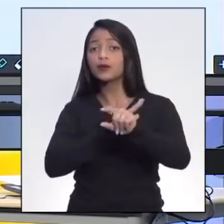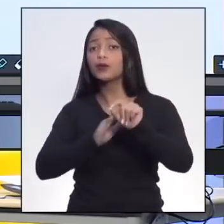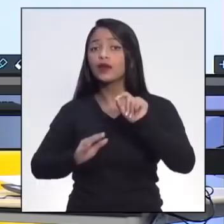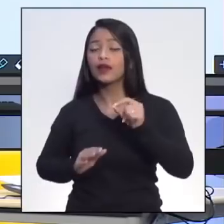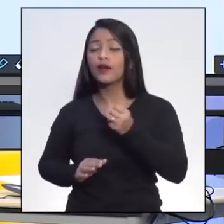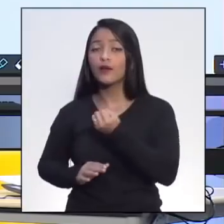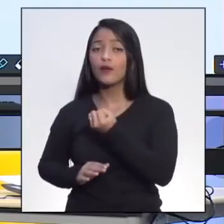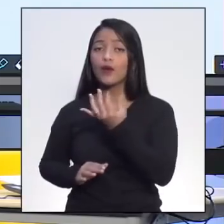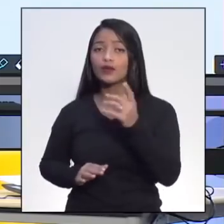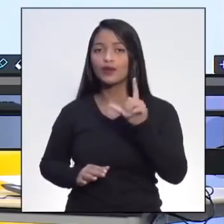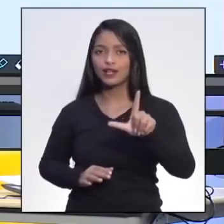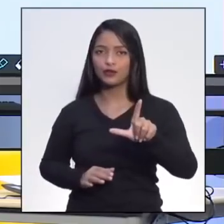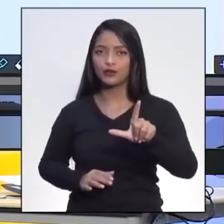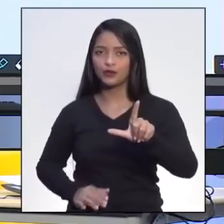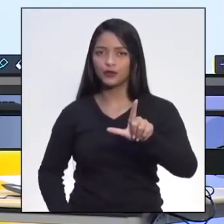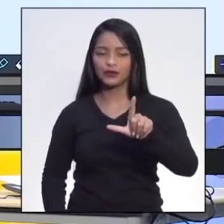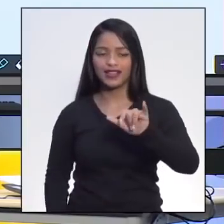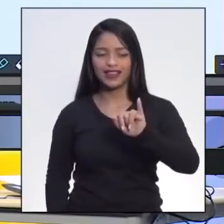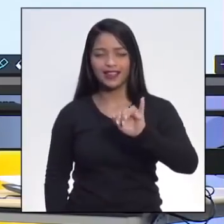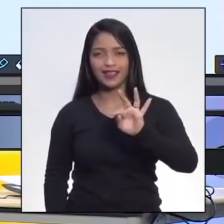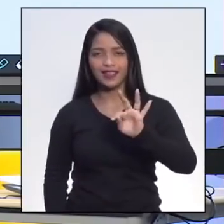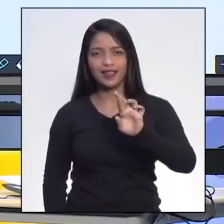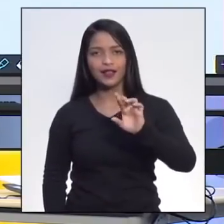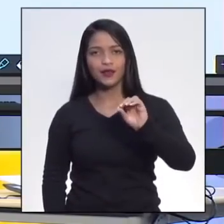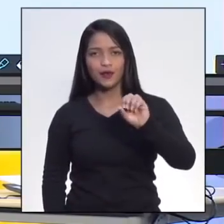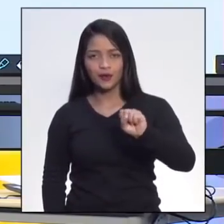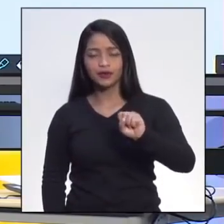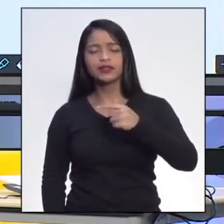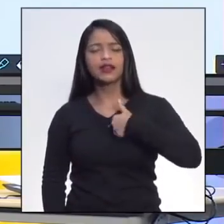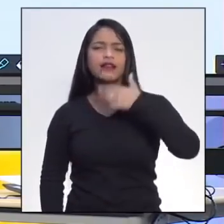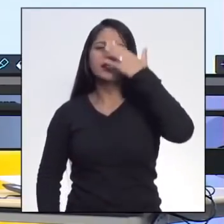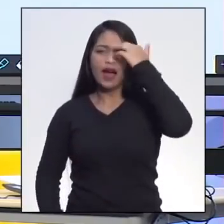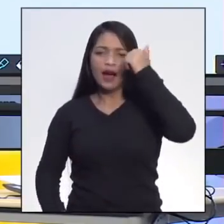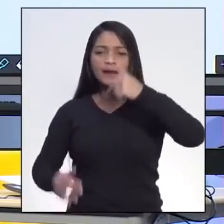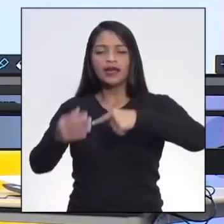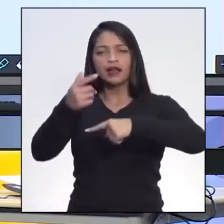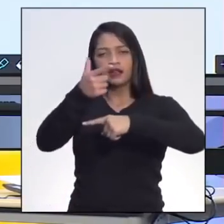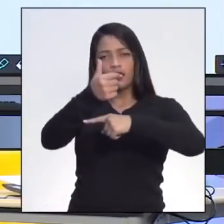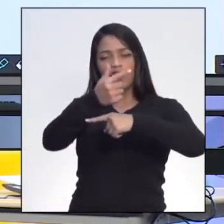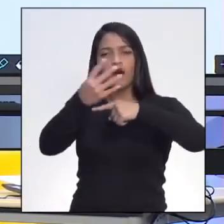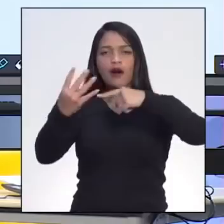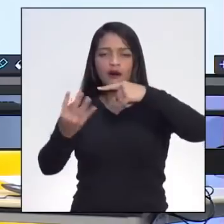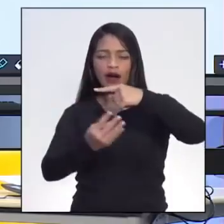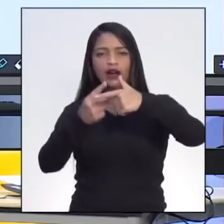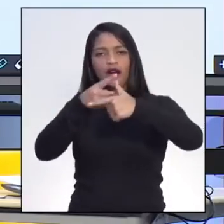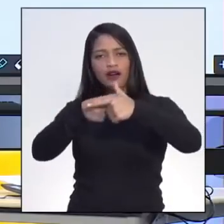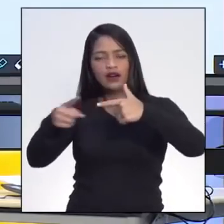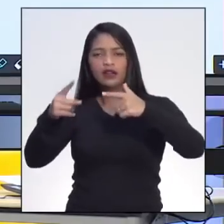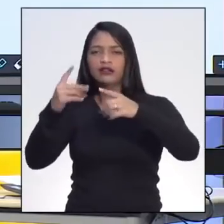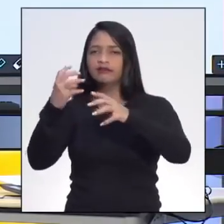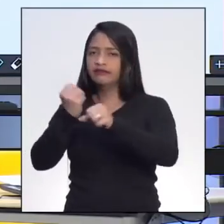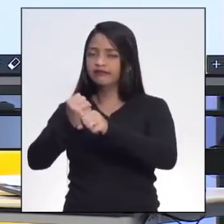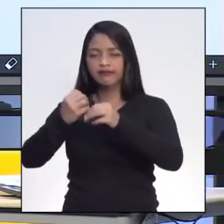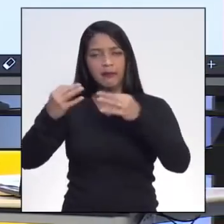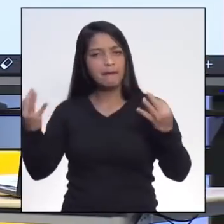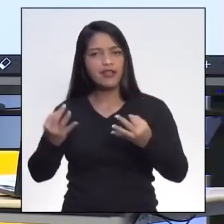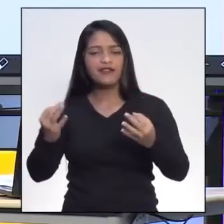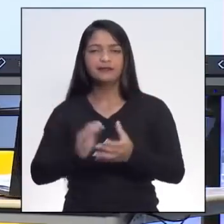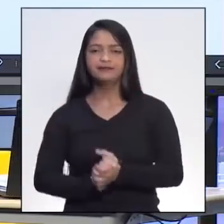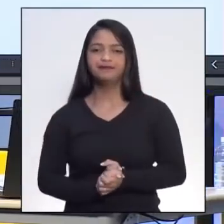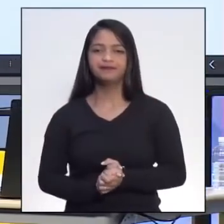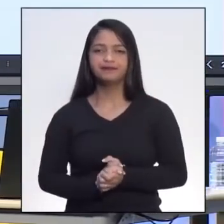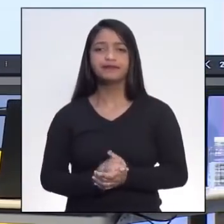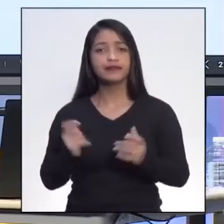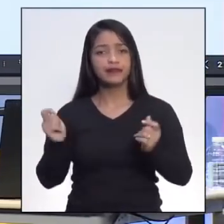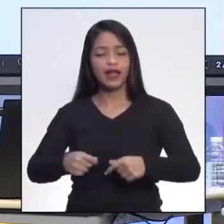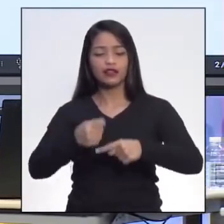Quantos litros? E eu sei que essa divisão aqui é exata. Eu sei que eu posso dividir 12 por